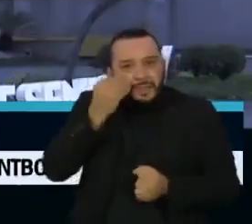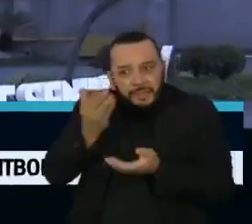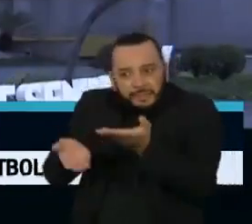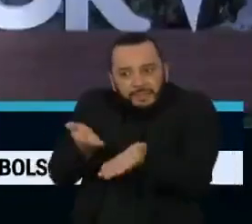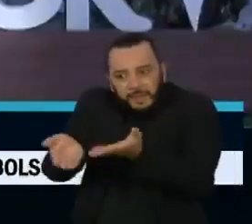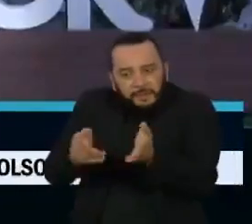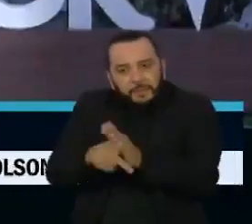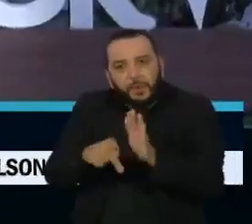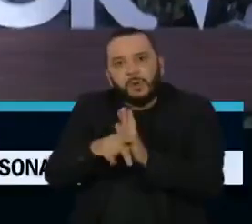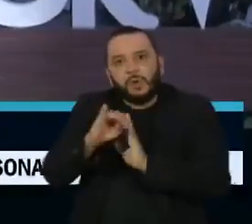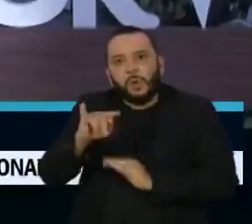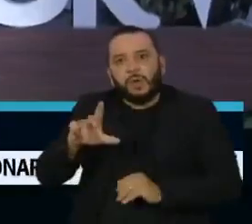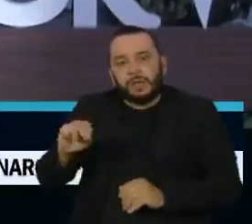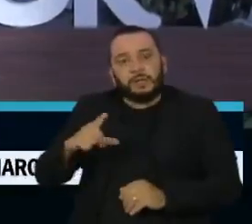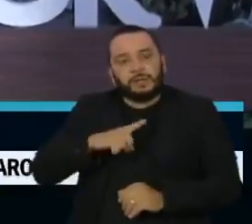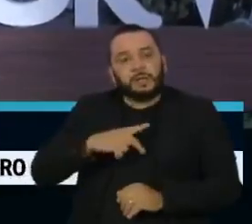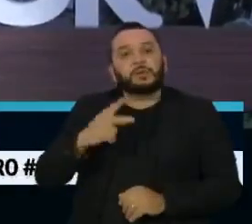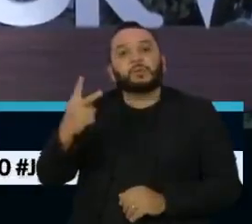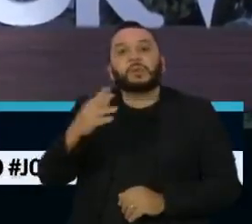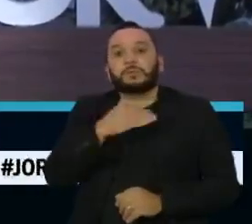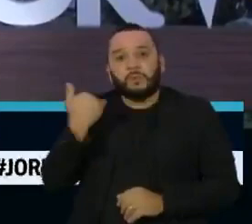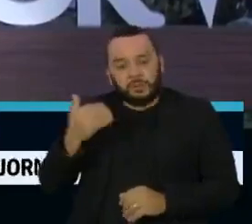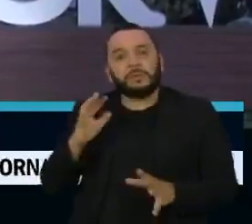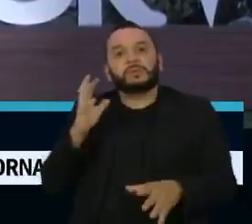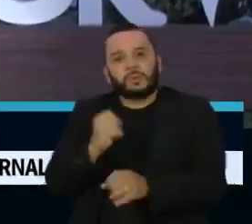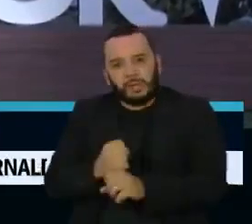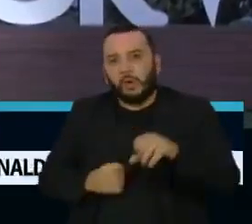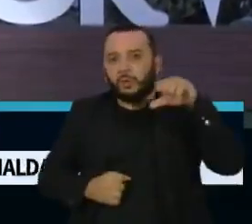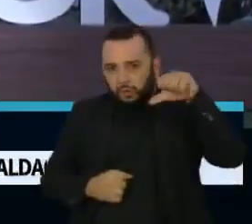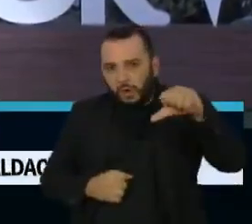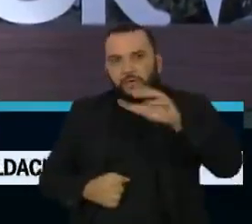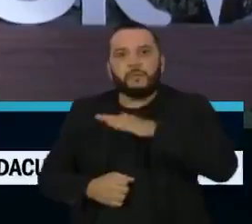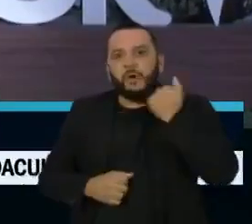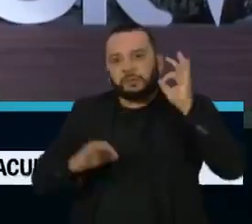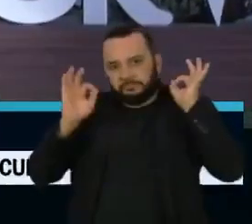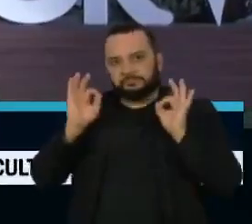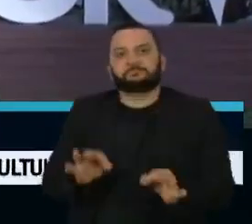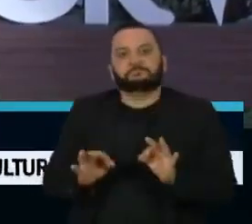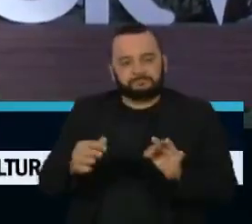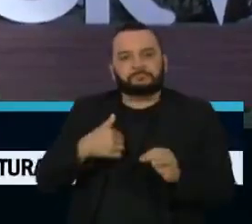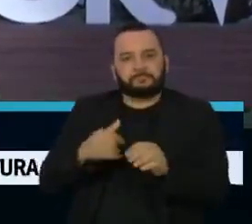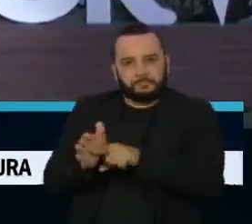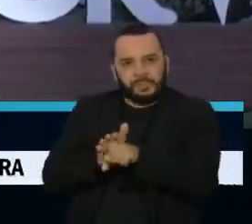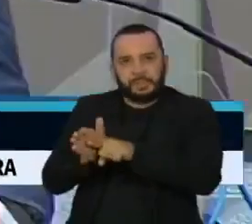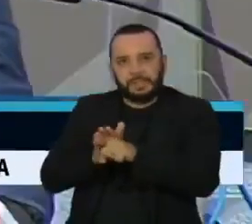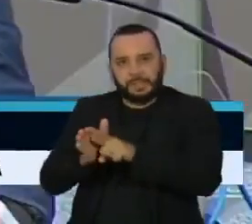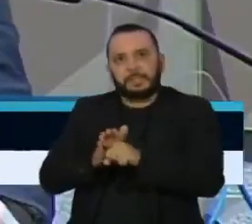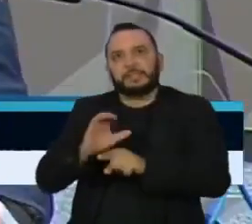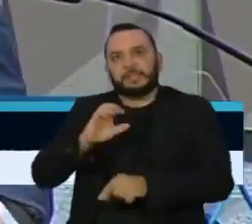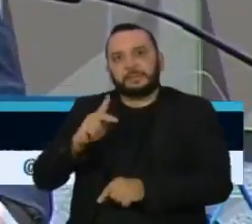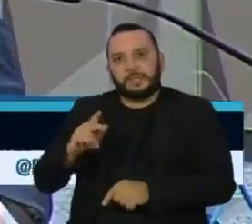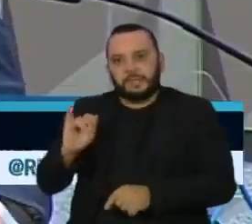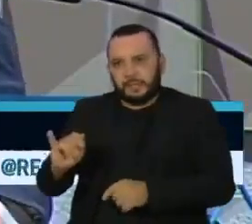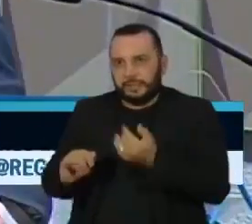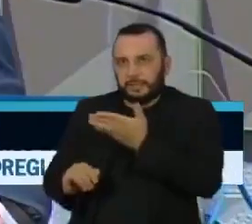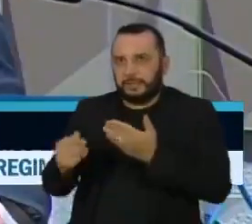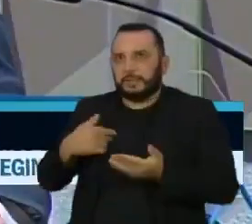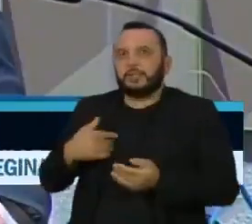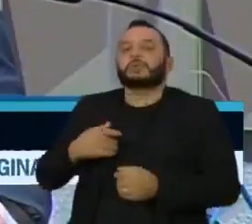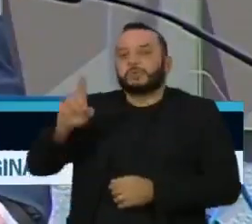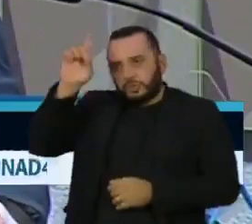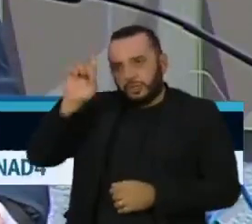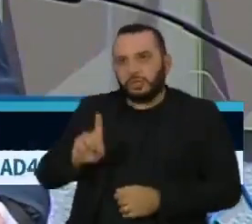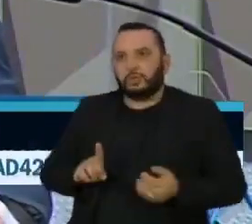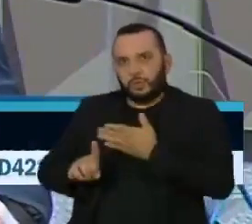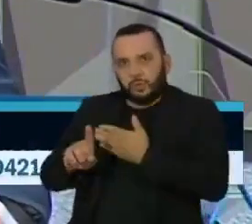pesquisa cita apenas 2 mortes, mas foram 9 óbitos no total, de acordo com o levantamento da CPI. Na fala inicial, o diretor